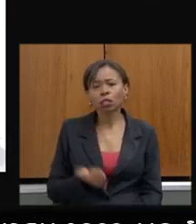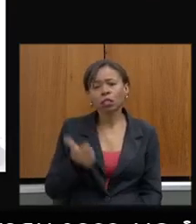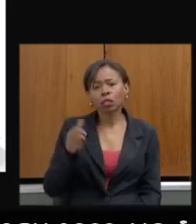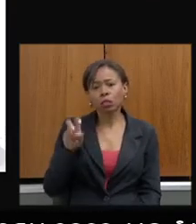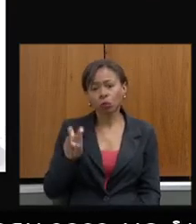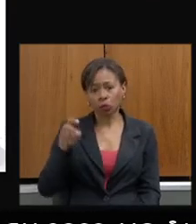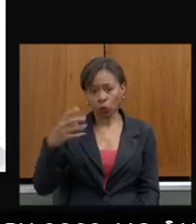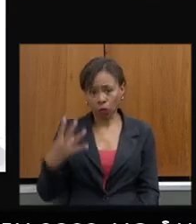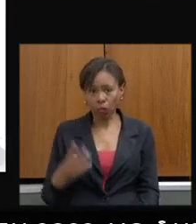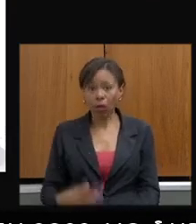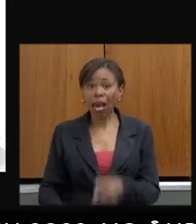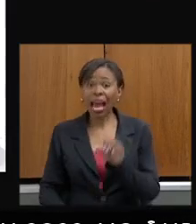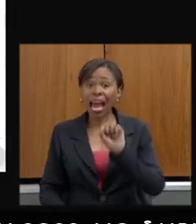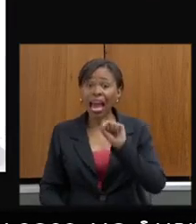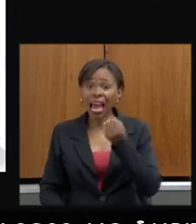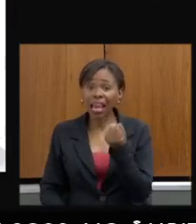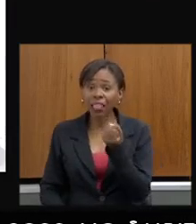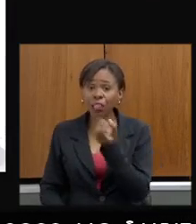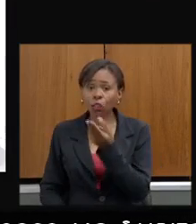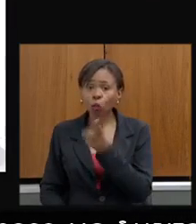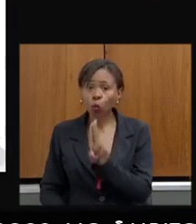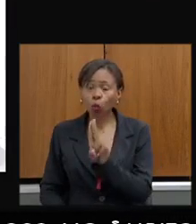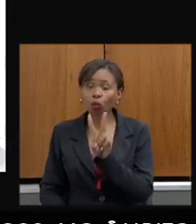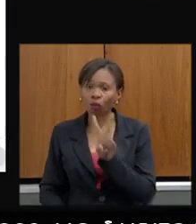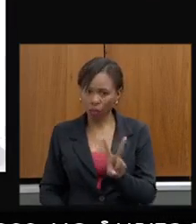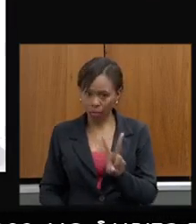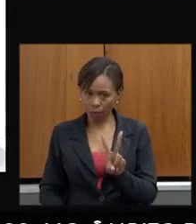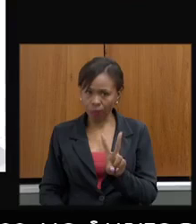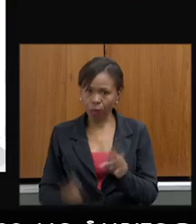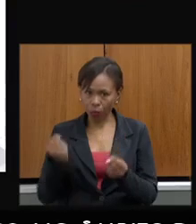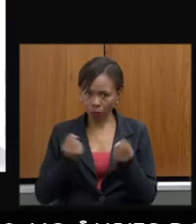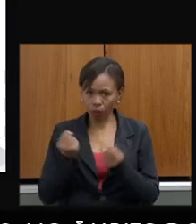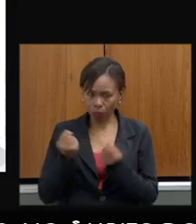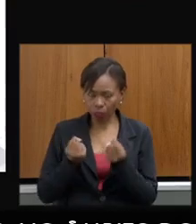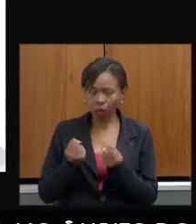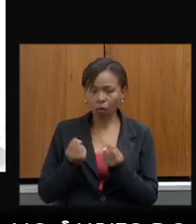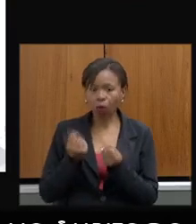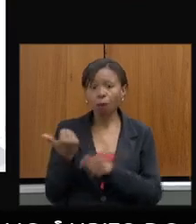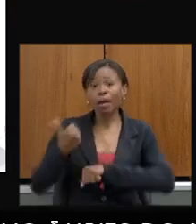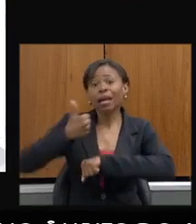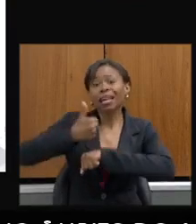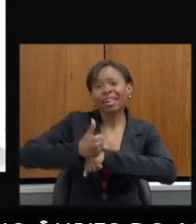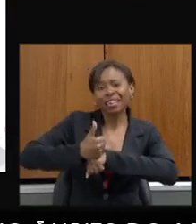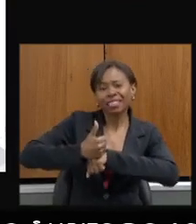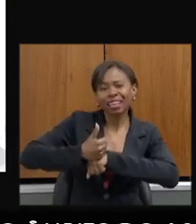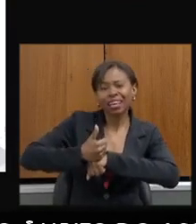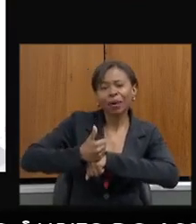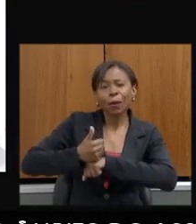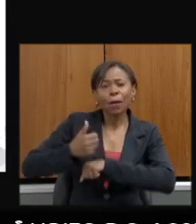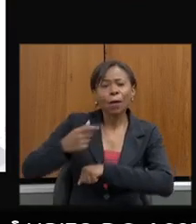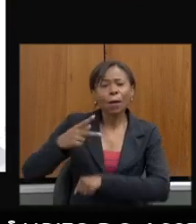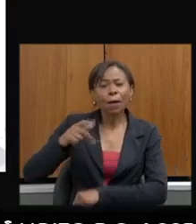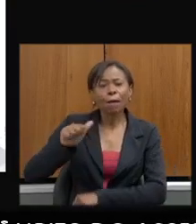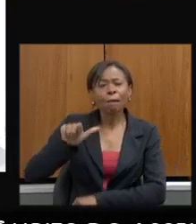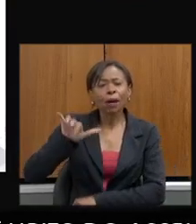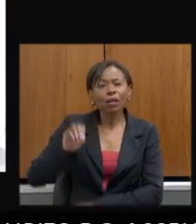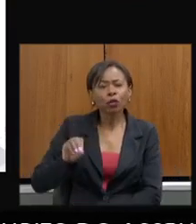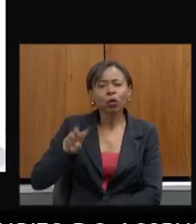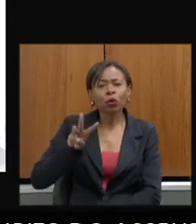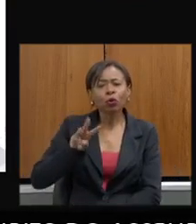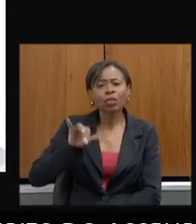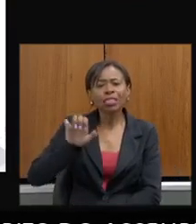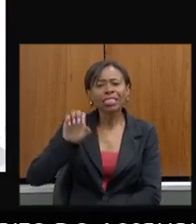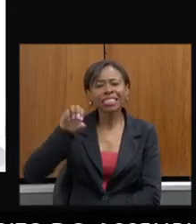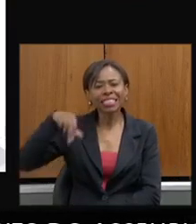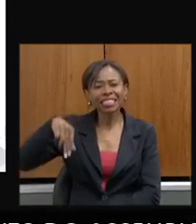peço ver vem para substituir as Palio Weekend que hoje estão locados em